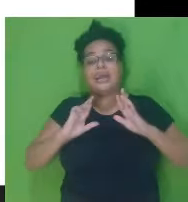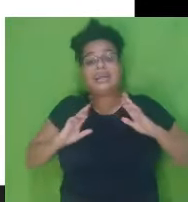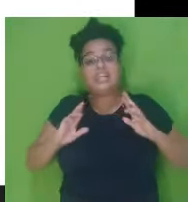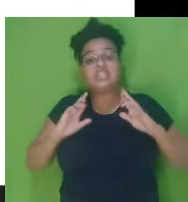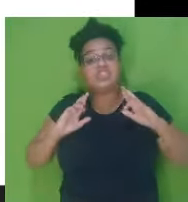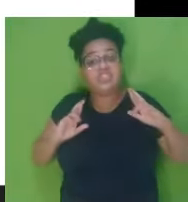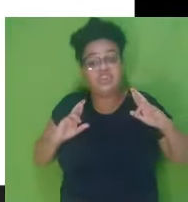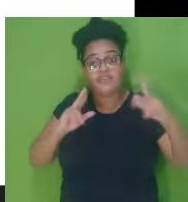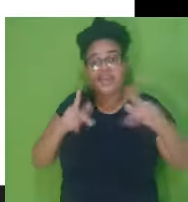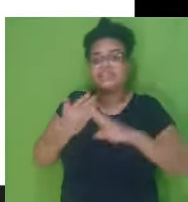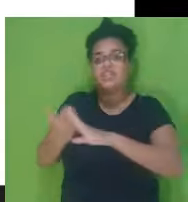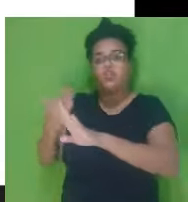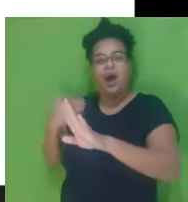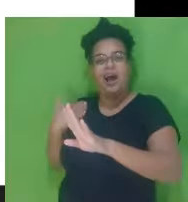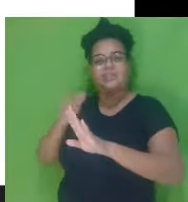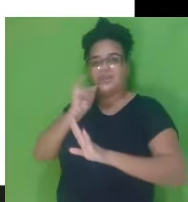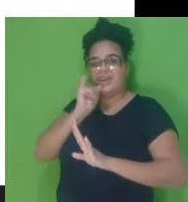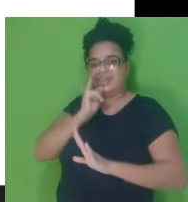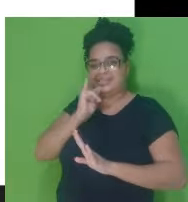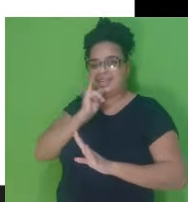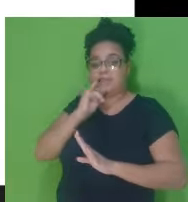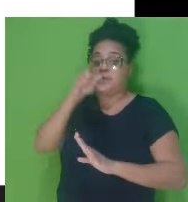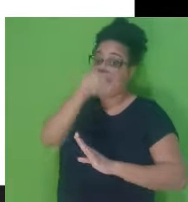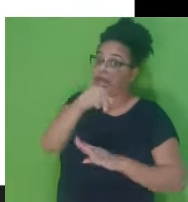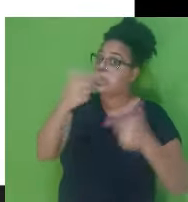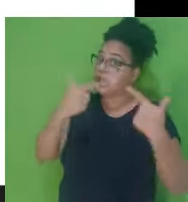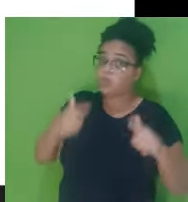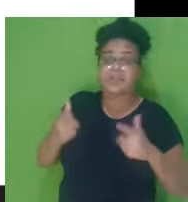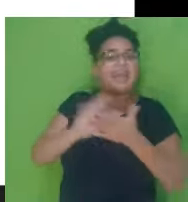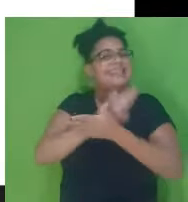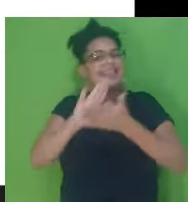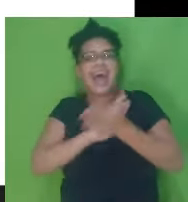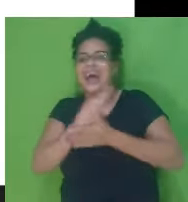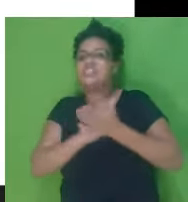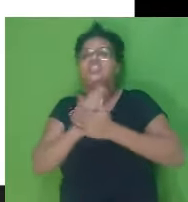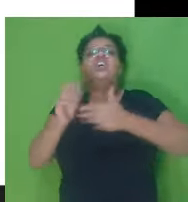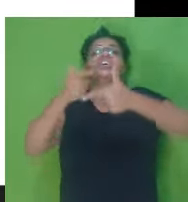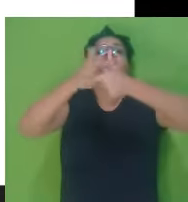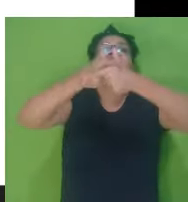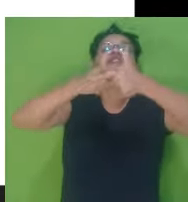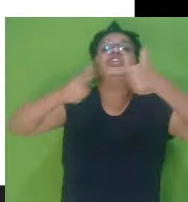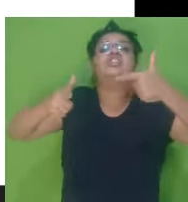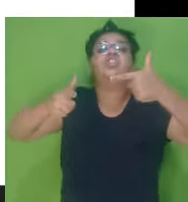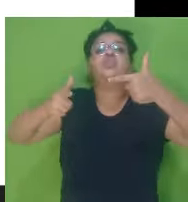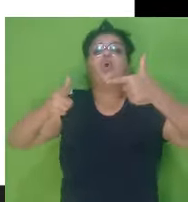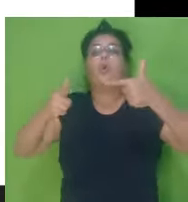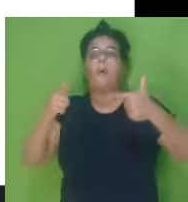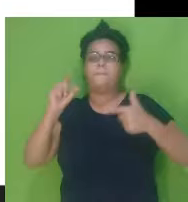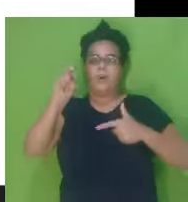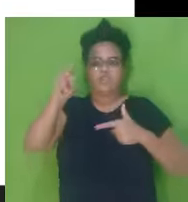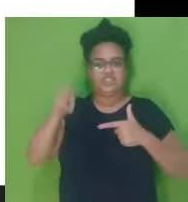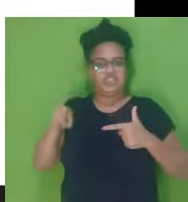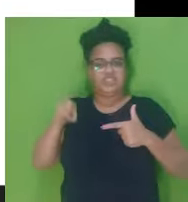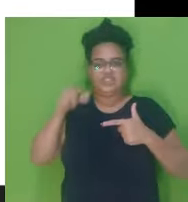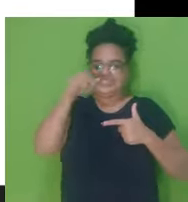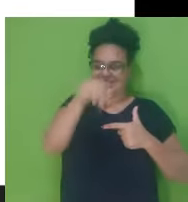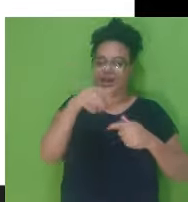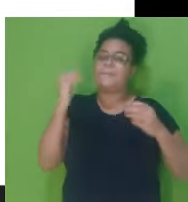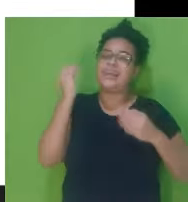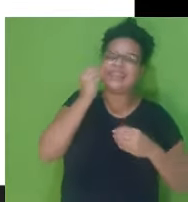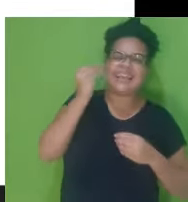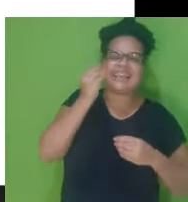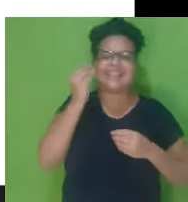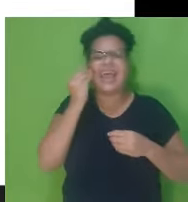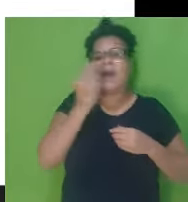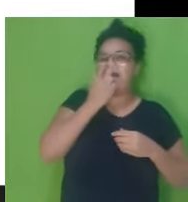Diferente do exemplo anterior, aqui a gente não tem nada dividido por x, para